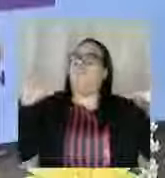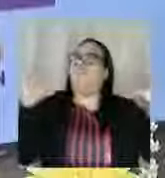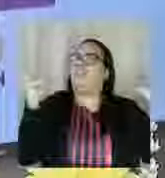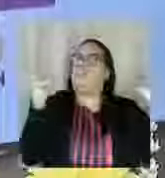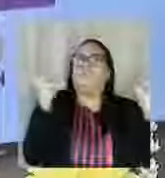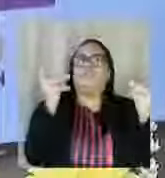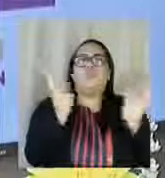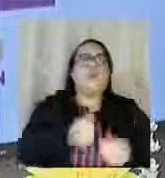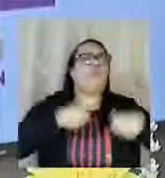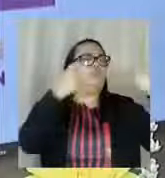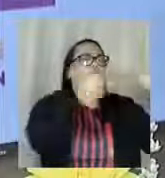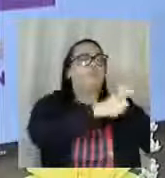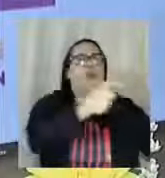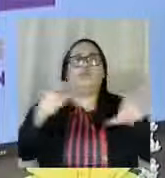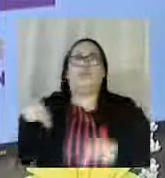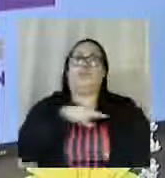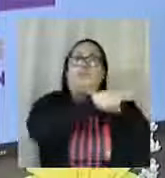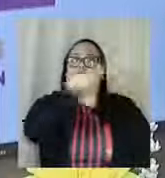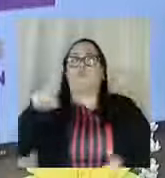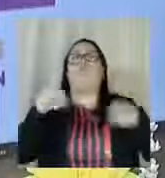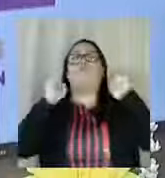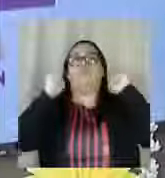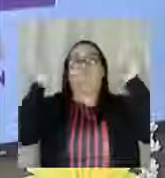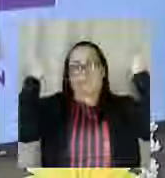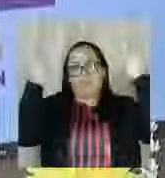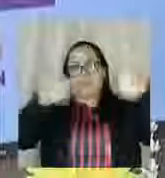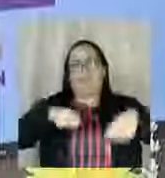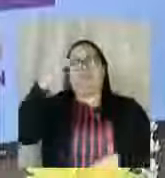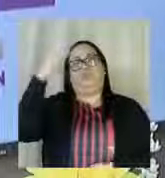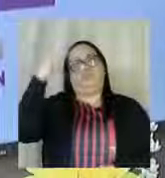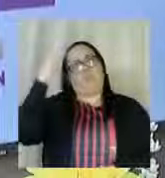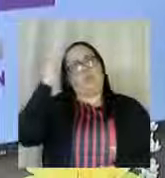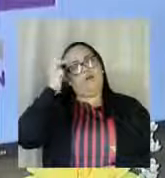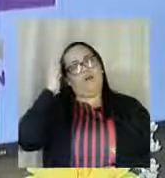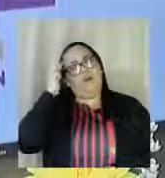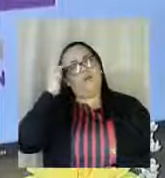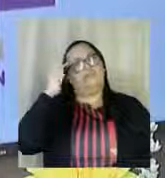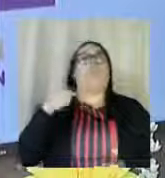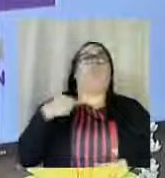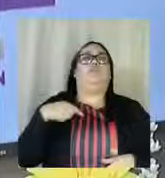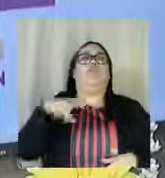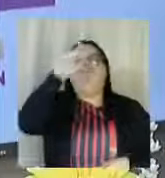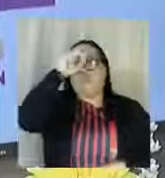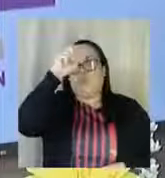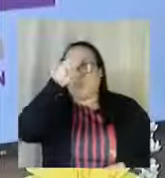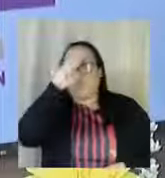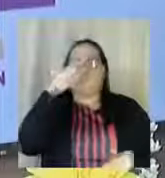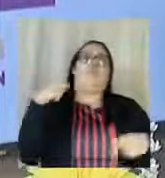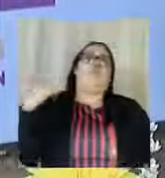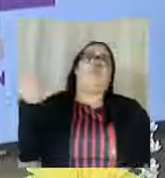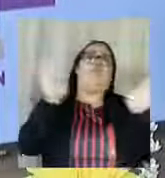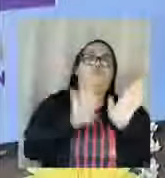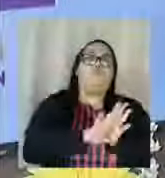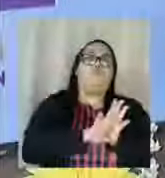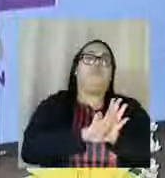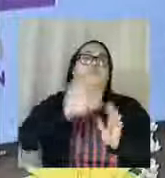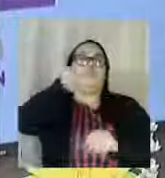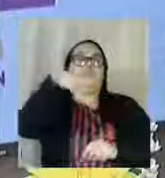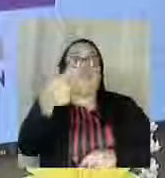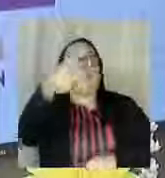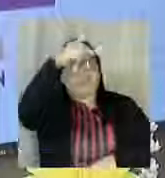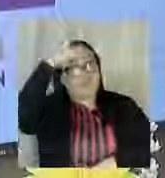instâncias que você possa imaginar. Uma pessoa surda tem o direito de chegar no hospital e alguém do outro lado, não é,